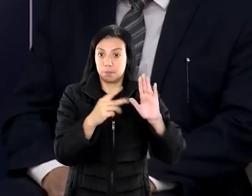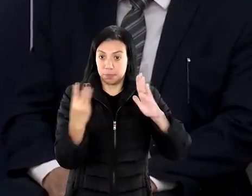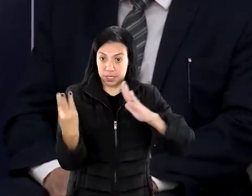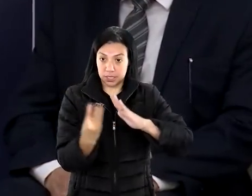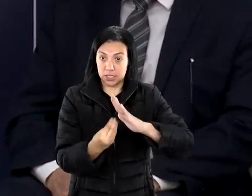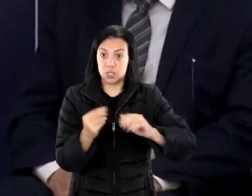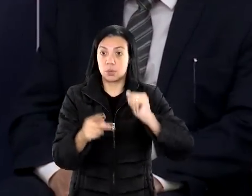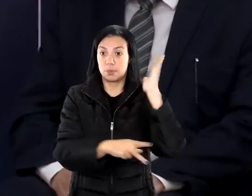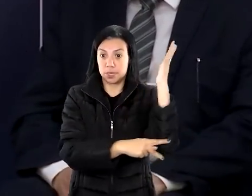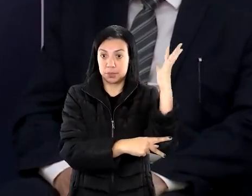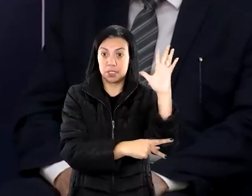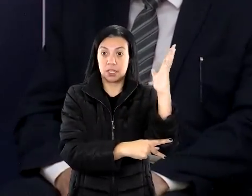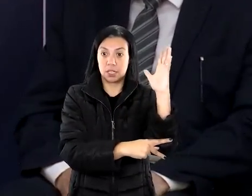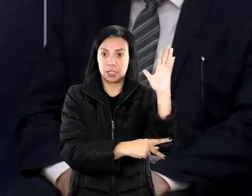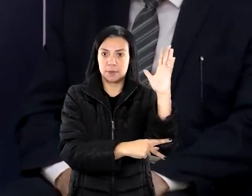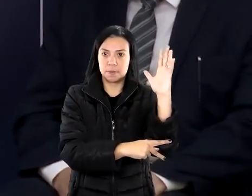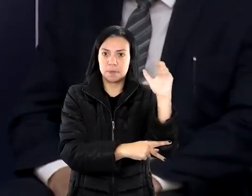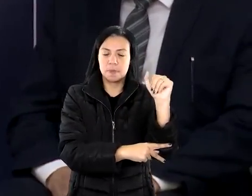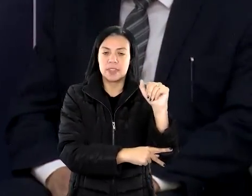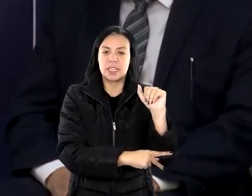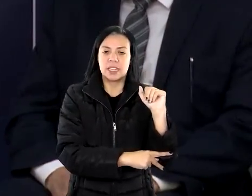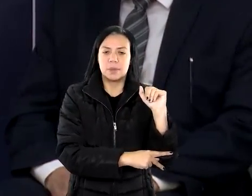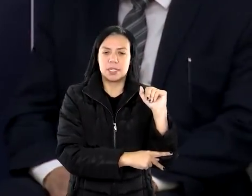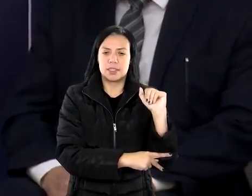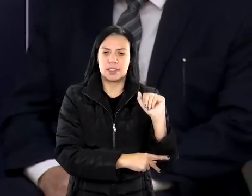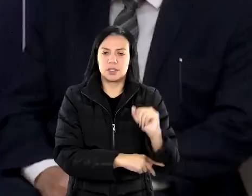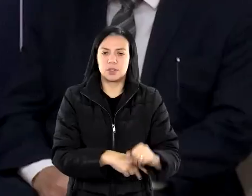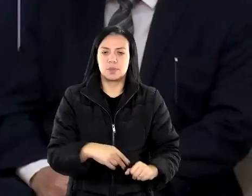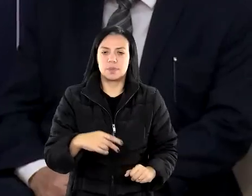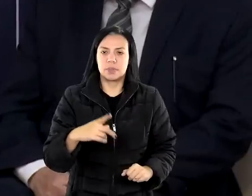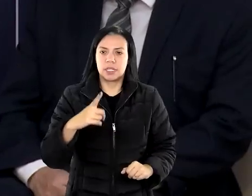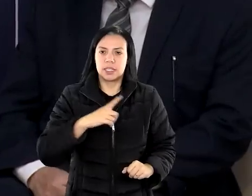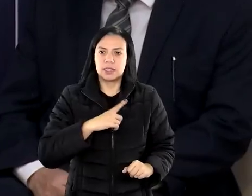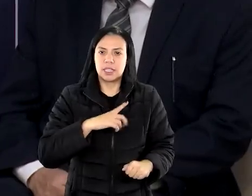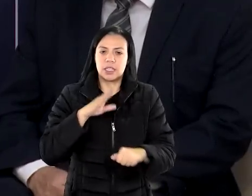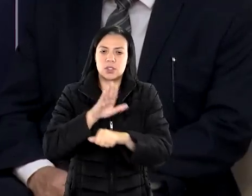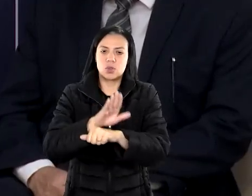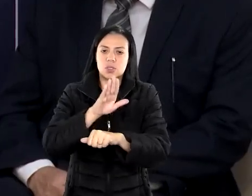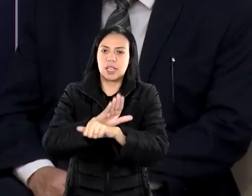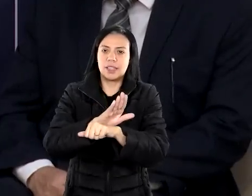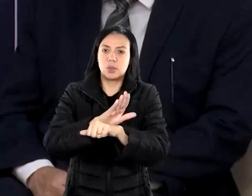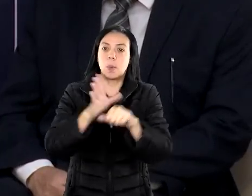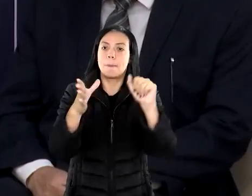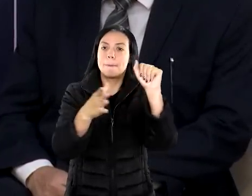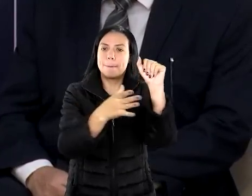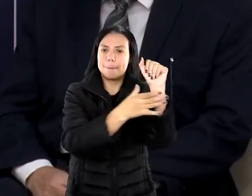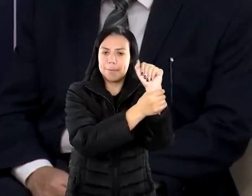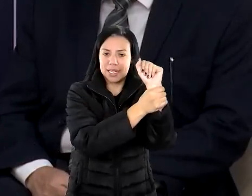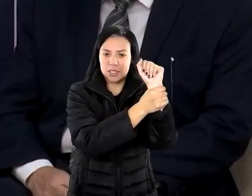Paraná, nós estamos presentes com ordem do governo, em todos os presídios.